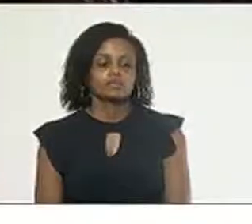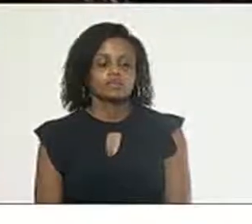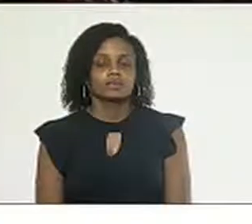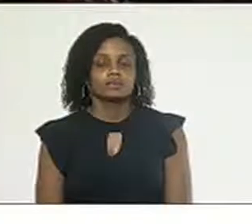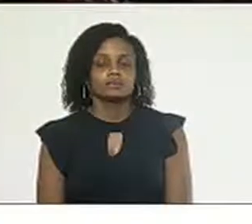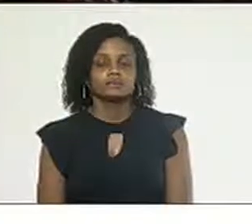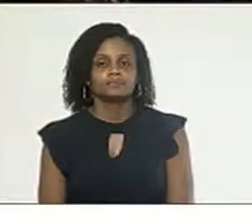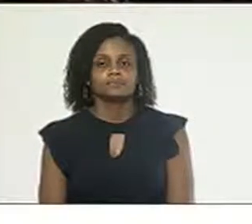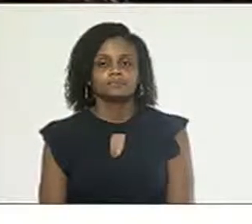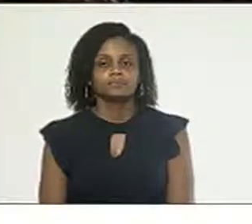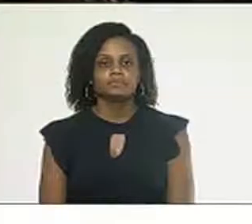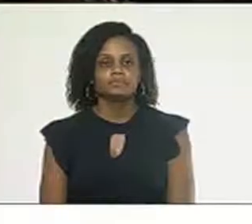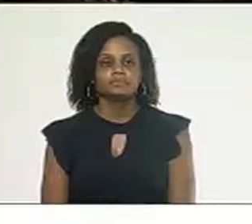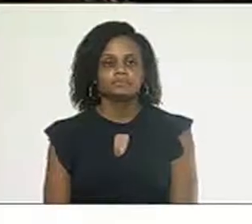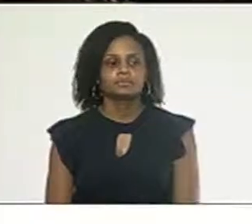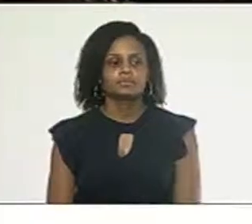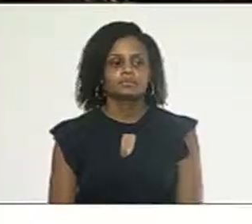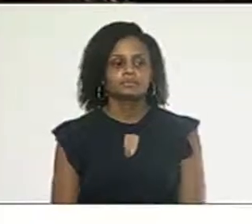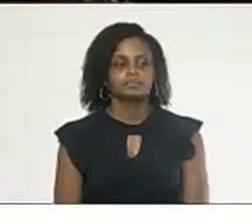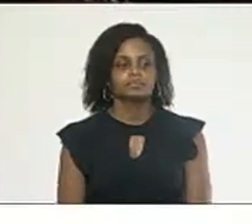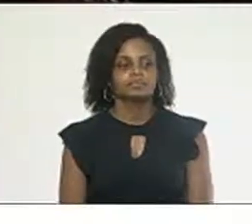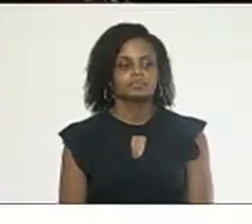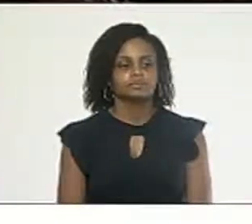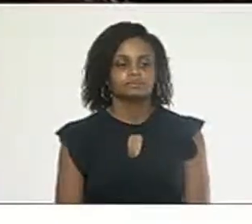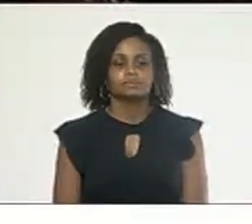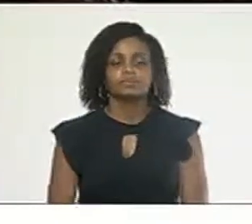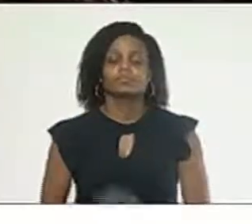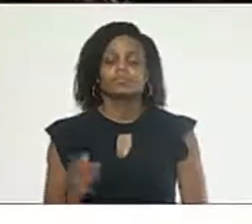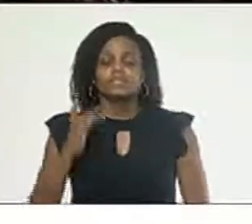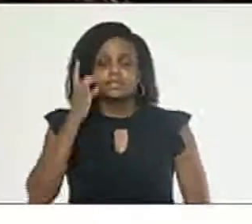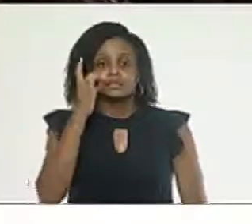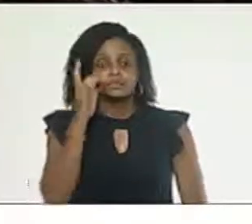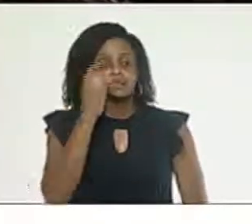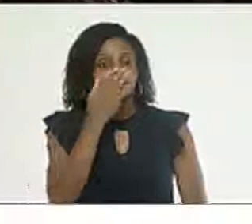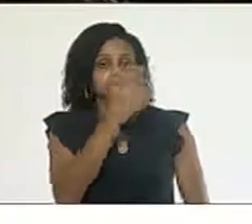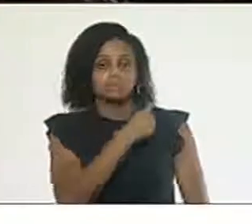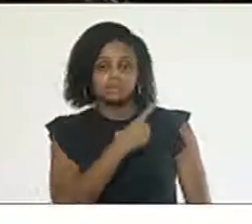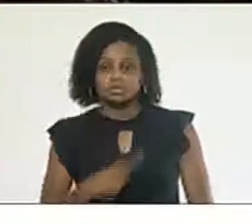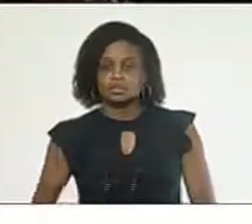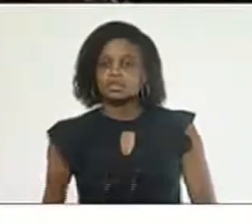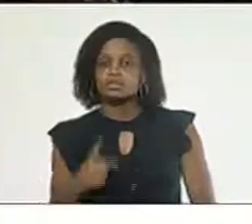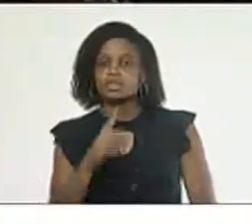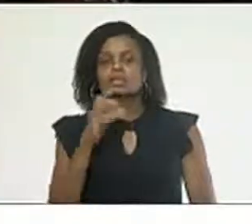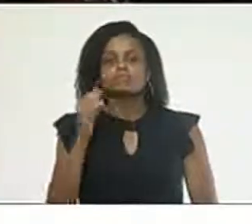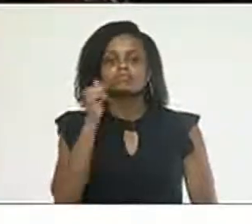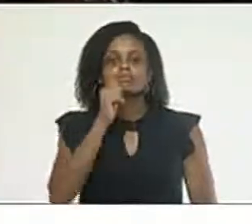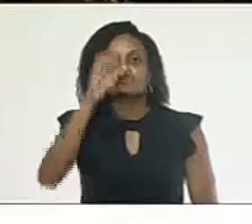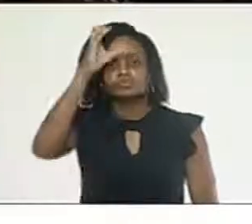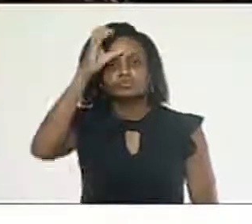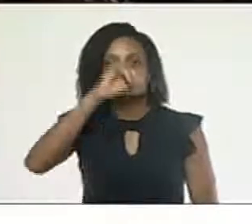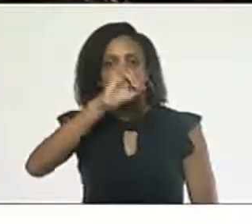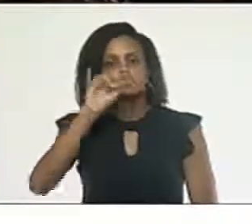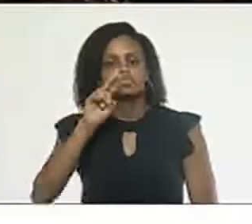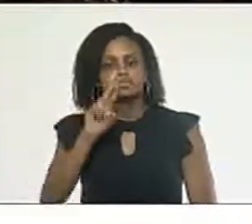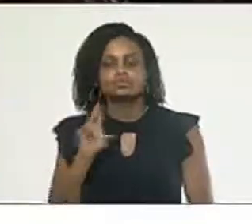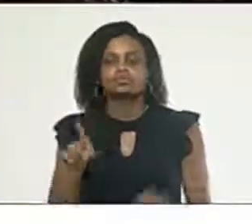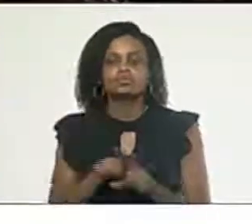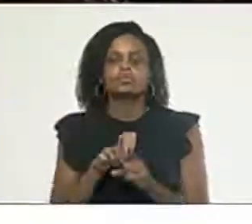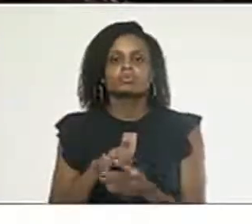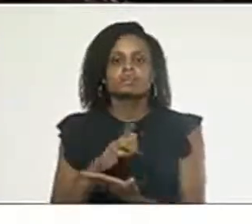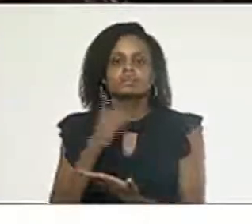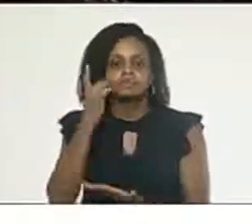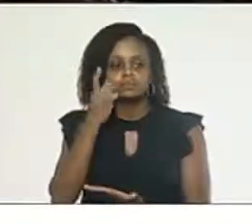Senhora presidenta dos trabalhos desta sessão, nobre deputada Tia Ju, senhoras deputadas